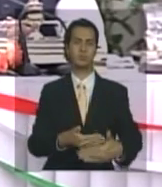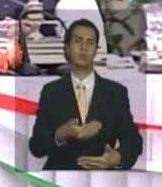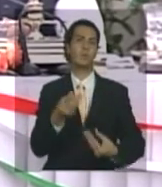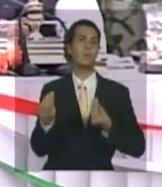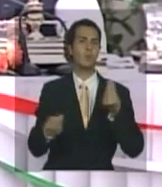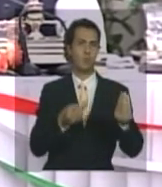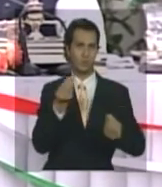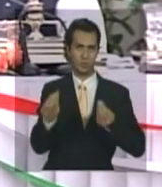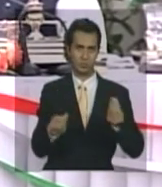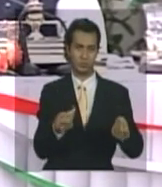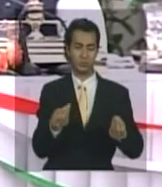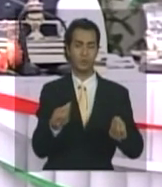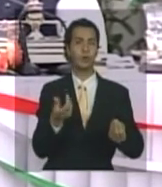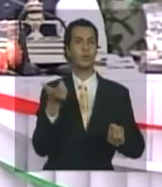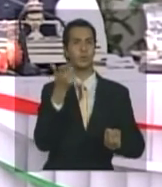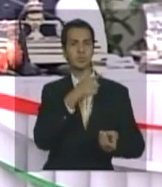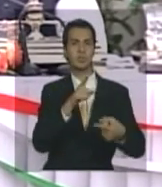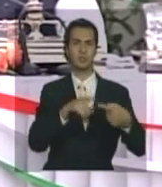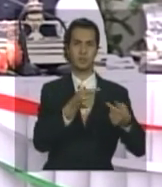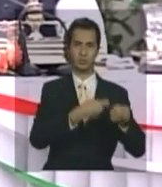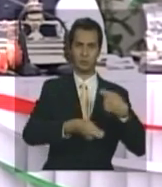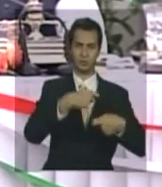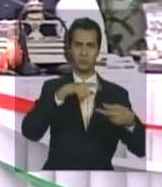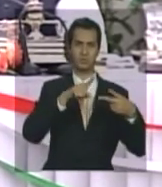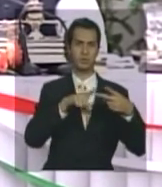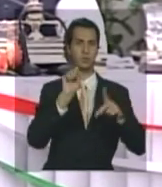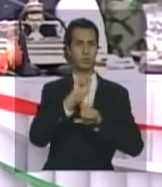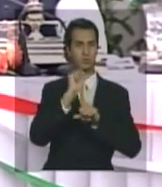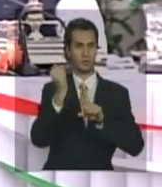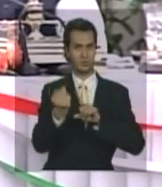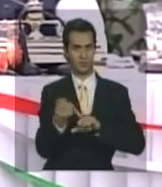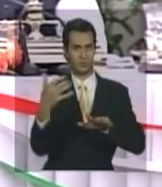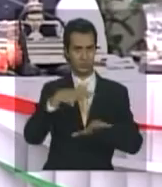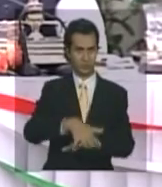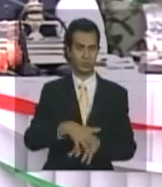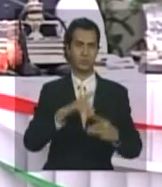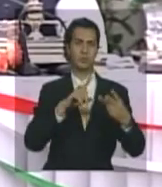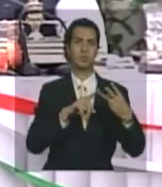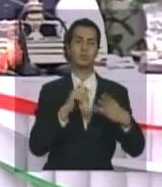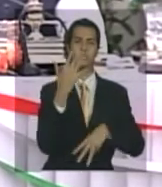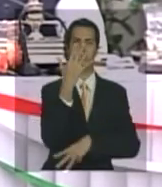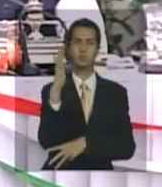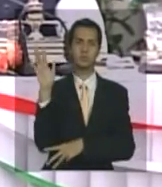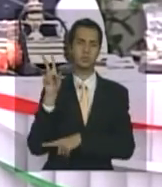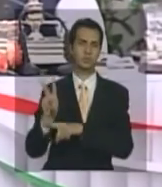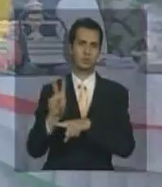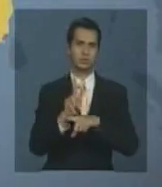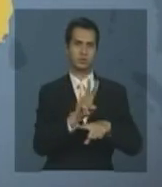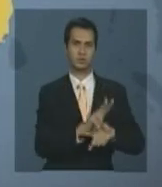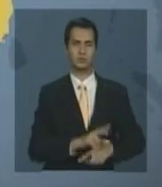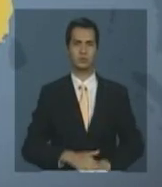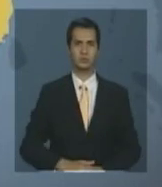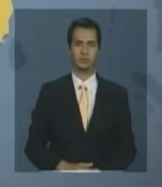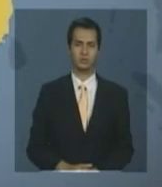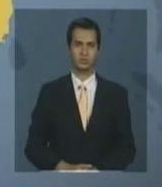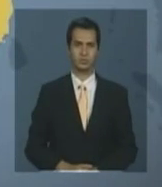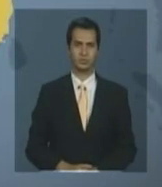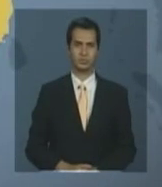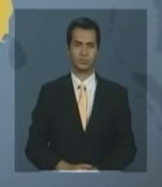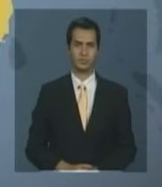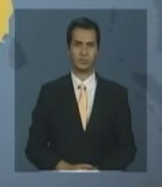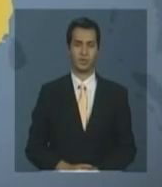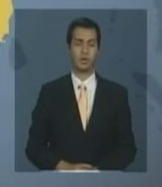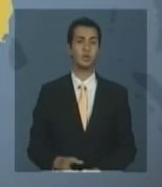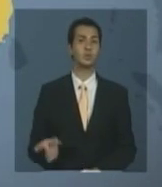que concilie crescimento econômico, inclusão social e proteção ao meio ambiente. No fim do